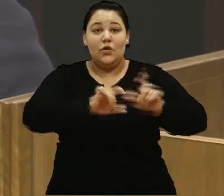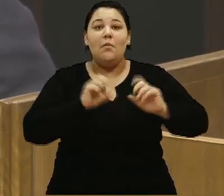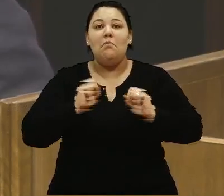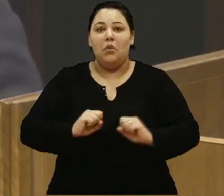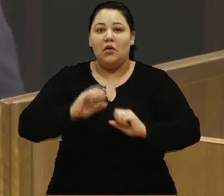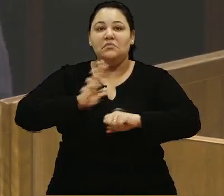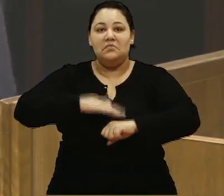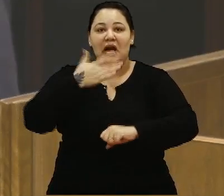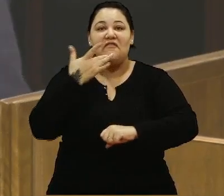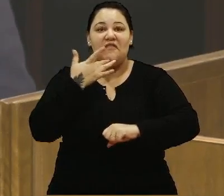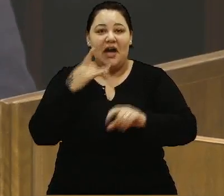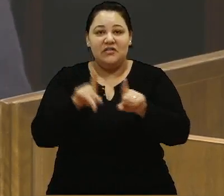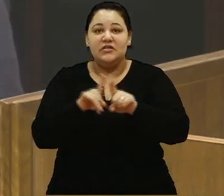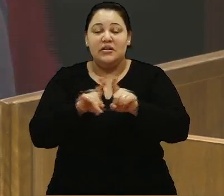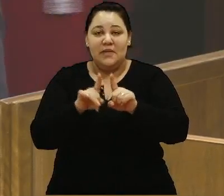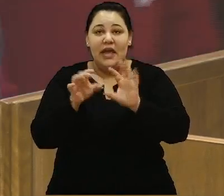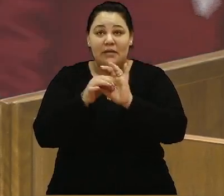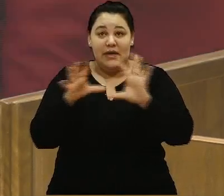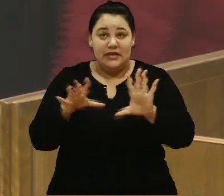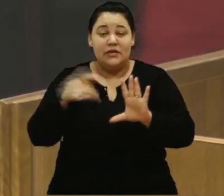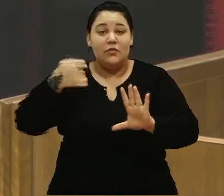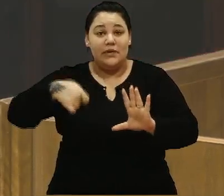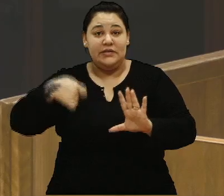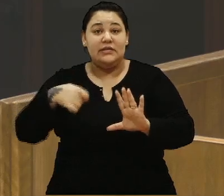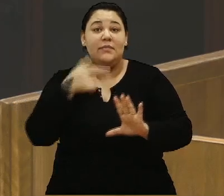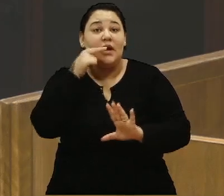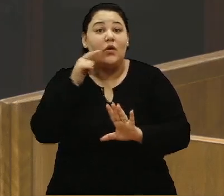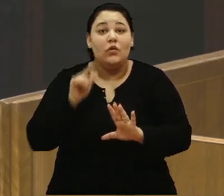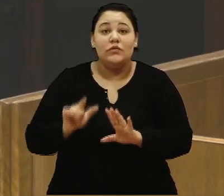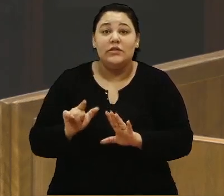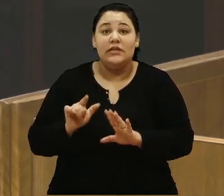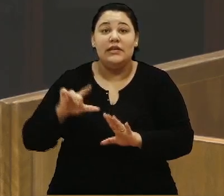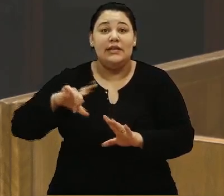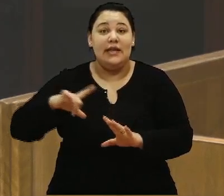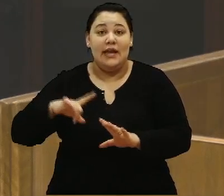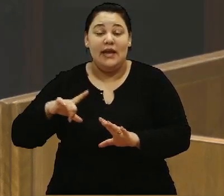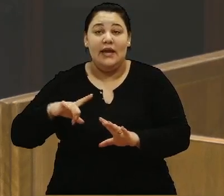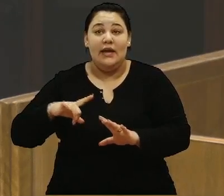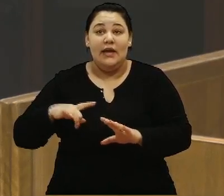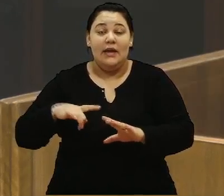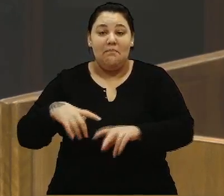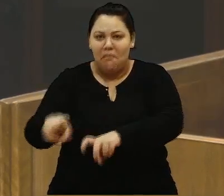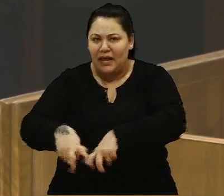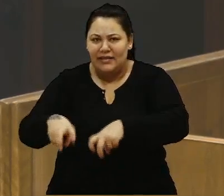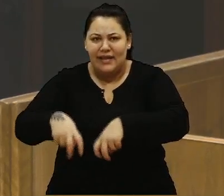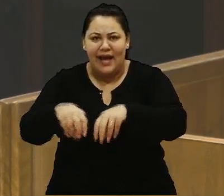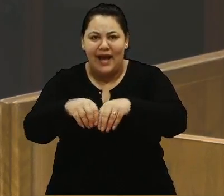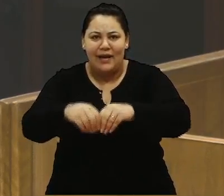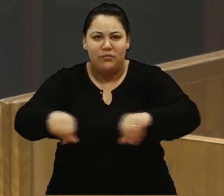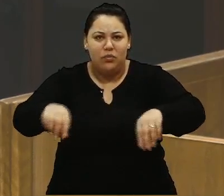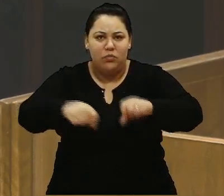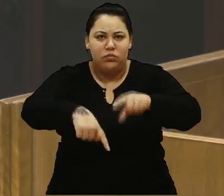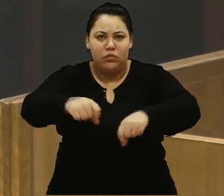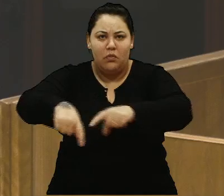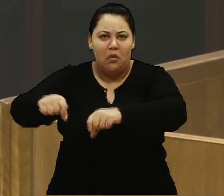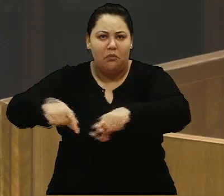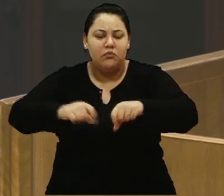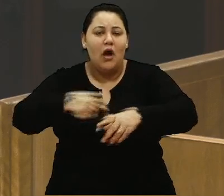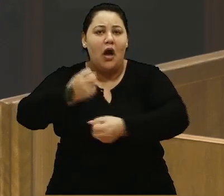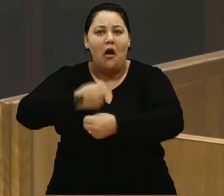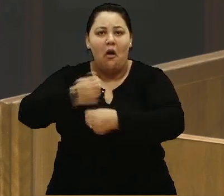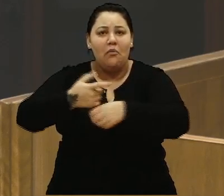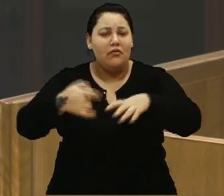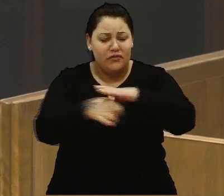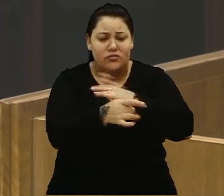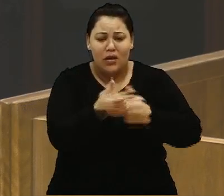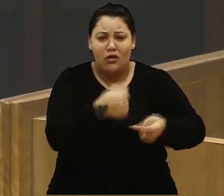de ter as licenças necessárias para poder ter o seu plantio, a sua obra, o seu investimento